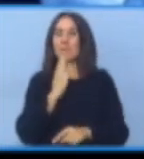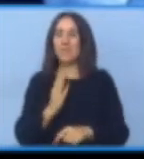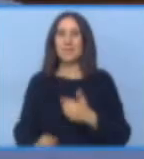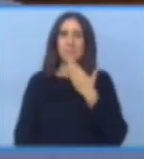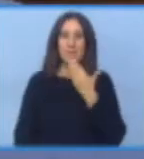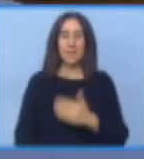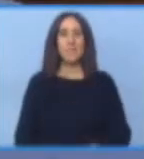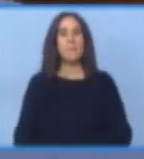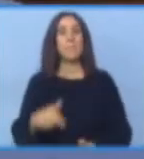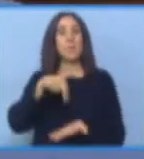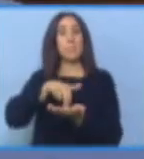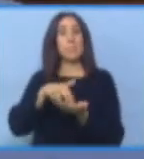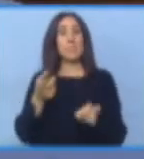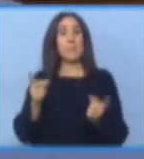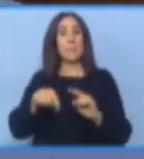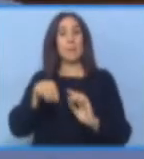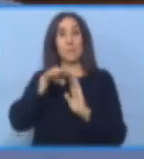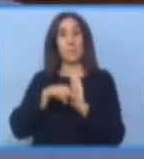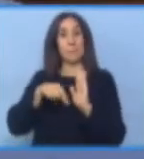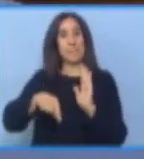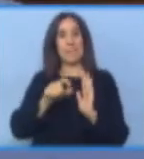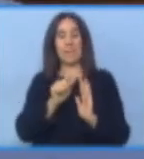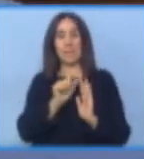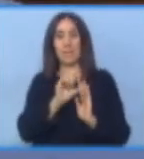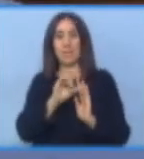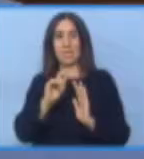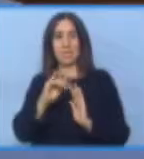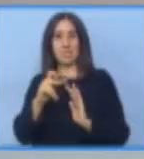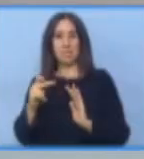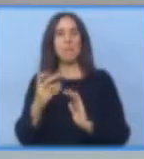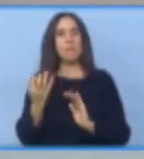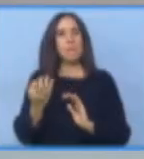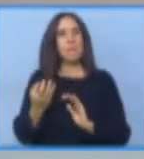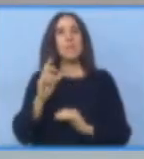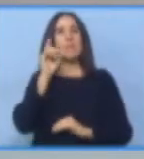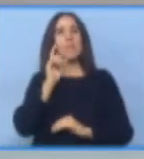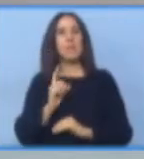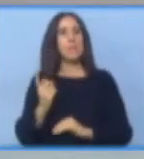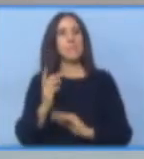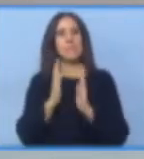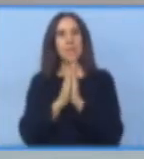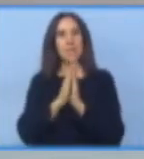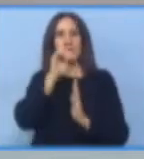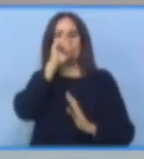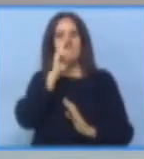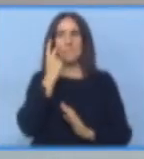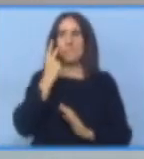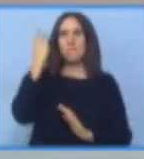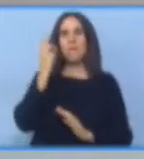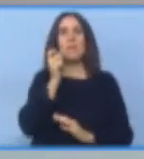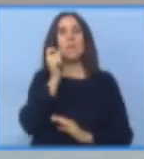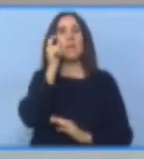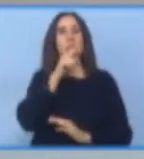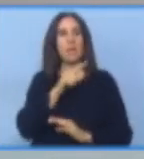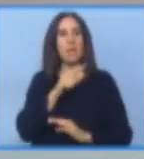esta presença novamente aqui no programa Eclésia. É um dia em que a Igreja recorda aqueles que não